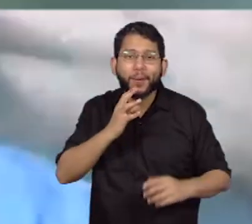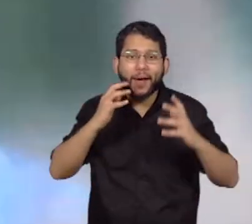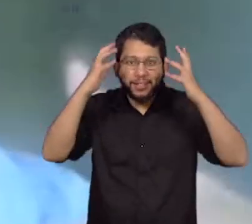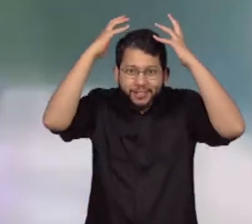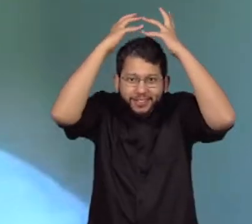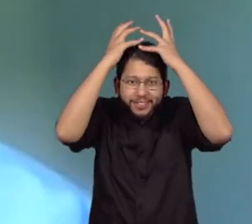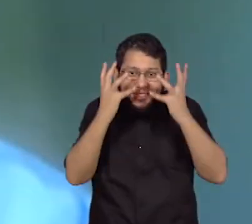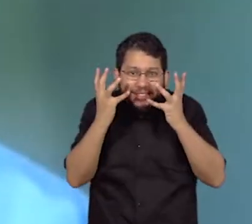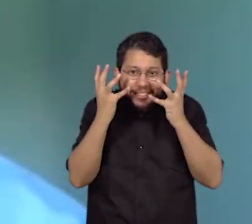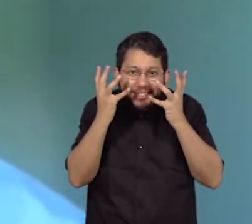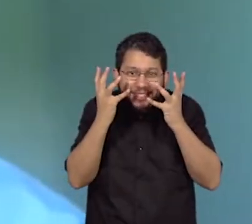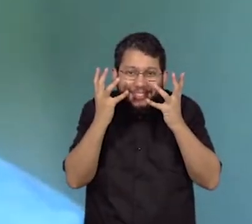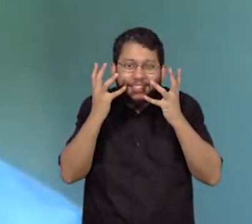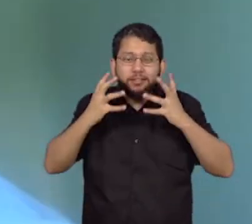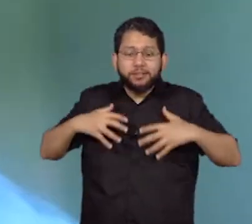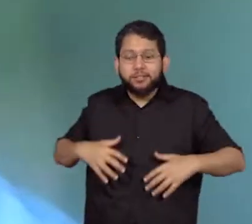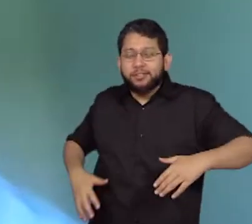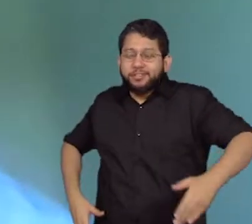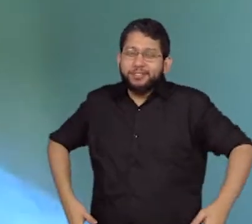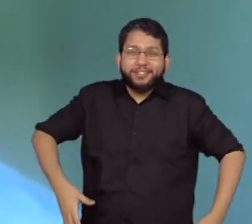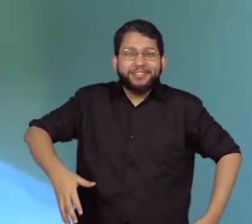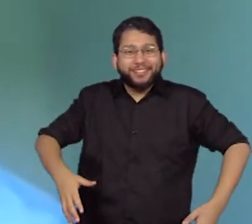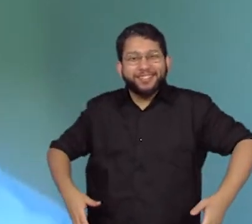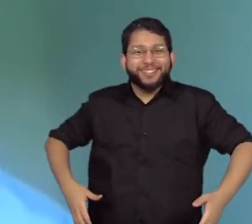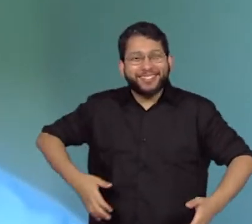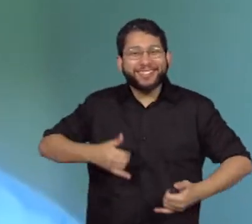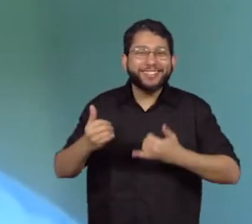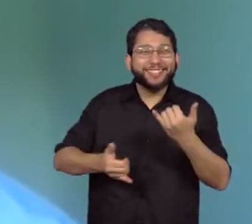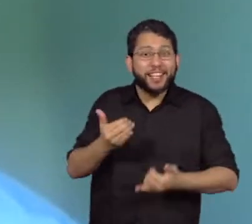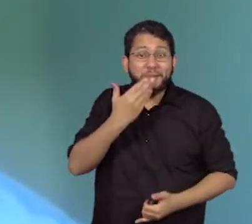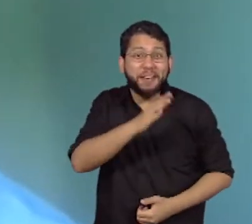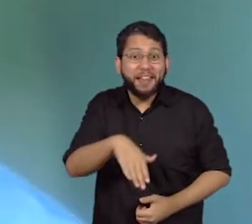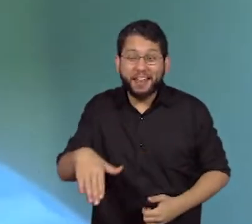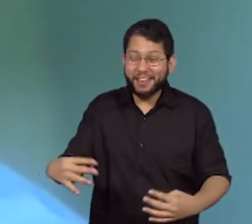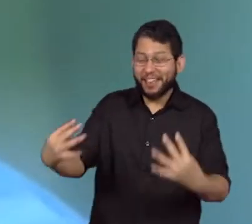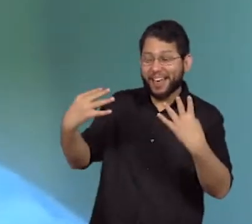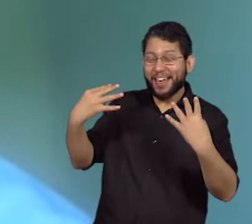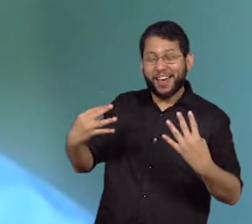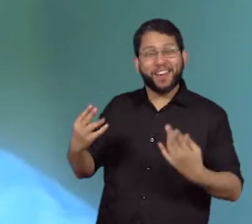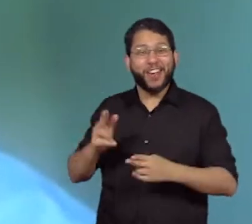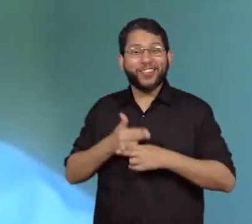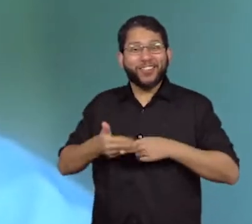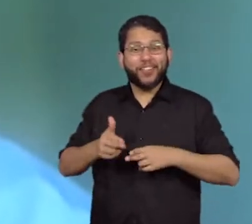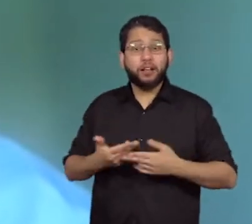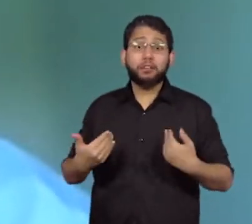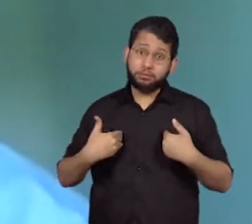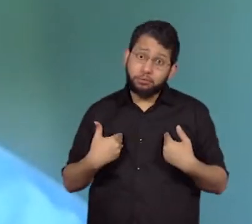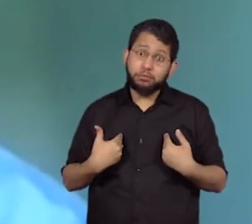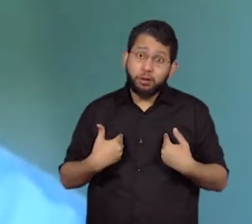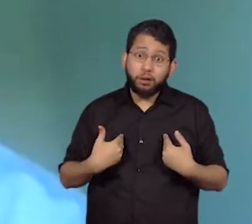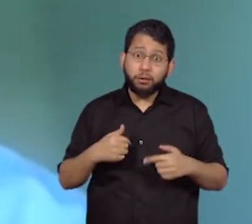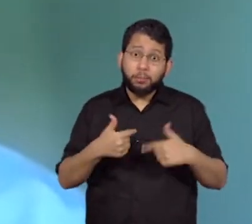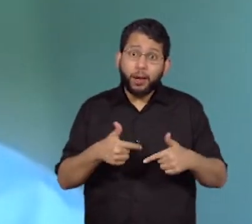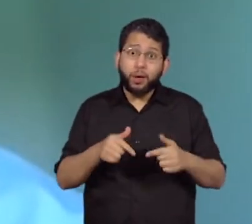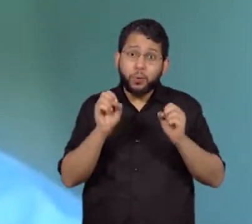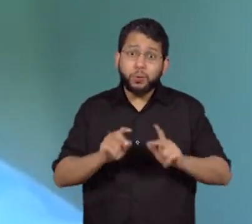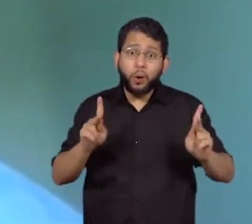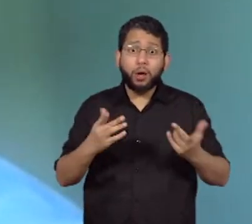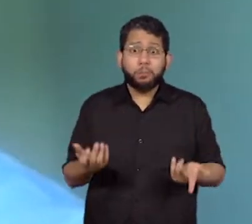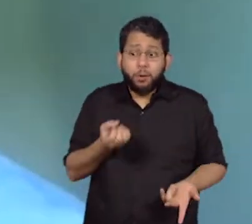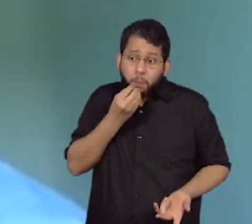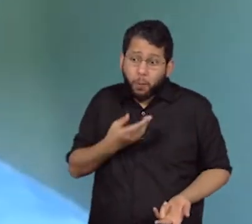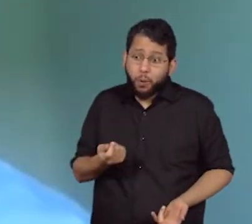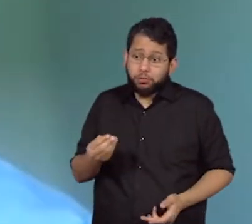quente, né? Eu suava lá dentro. Mas, assim, era uma renda que me ajudava, era importante para mim.